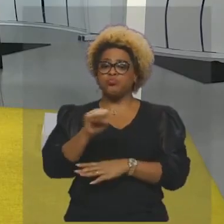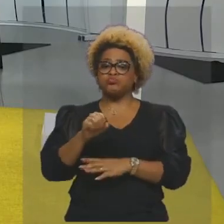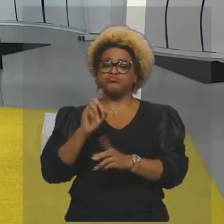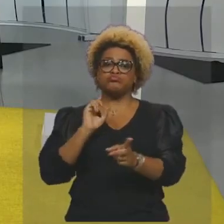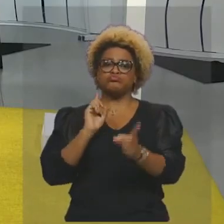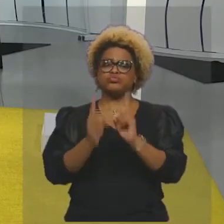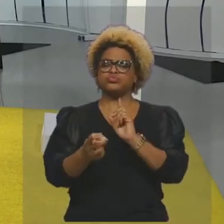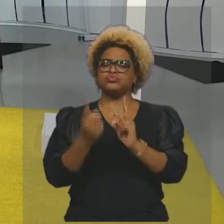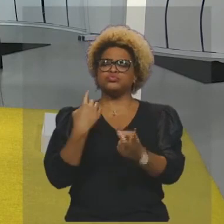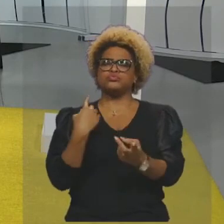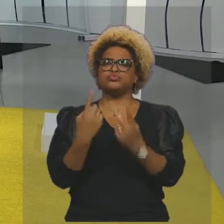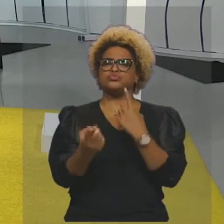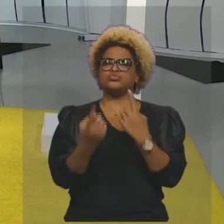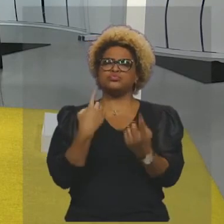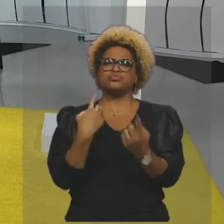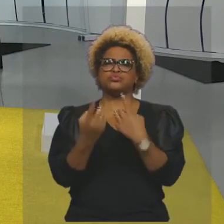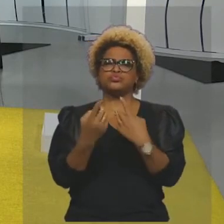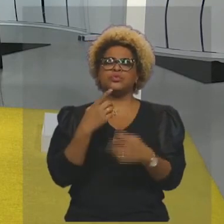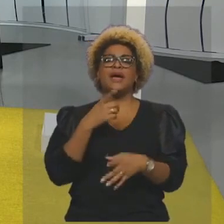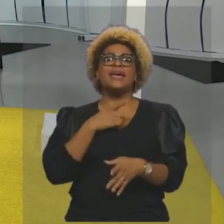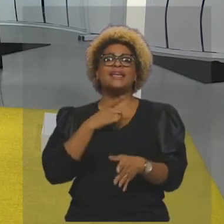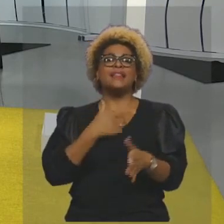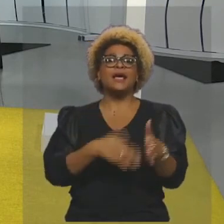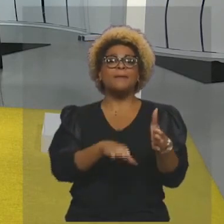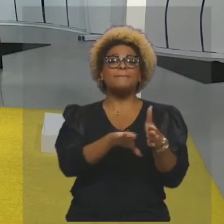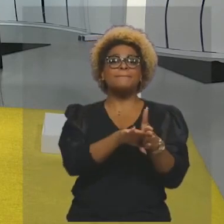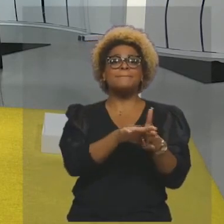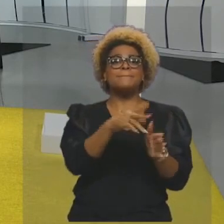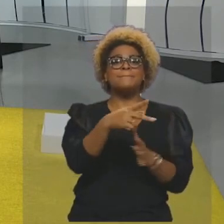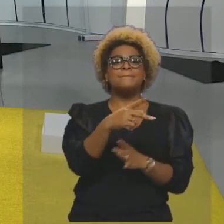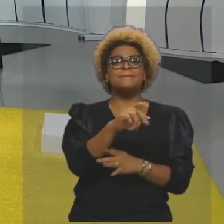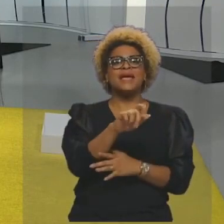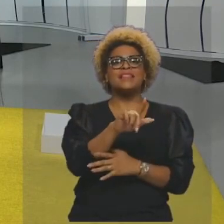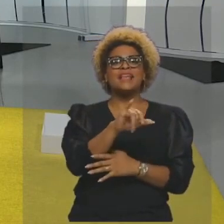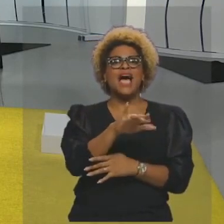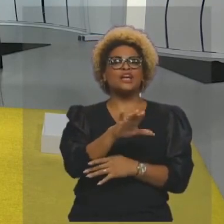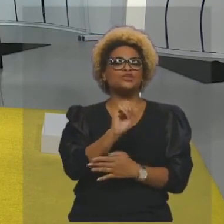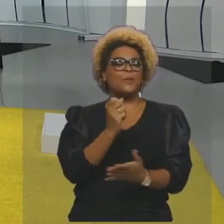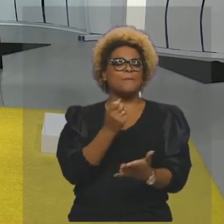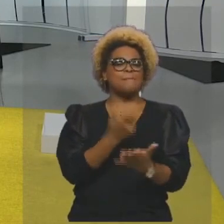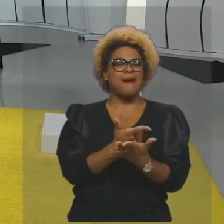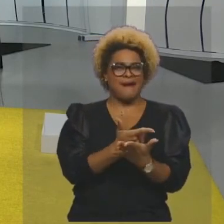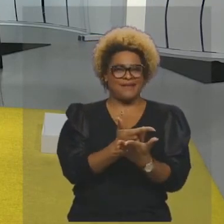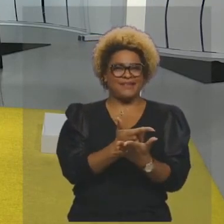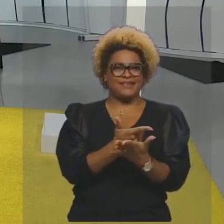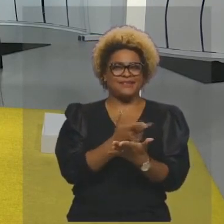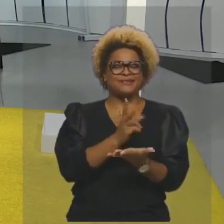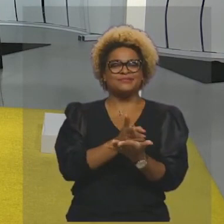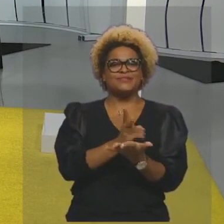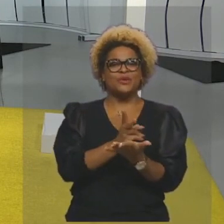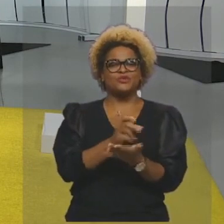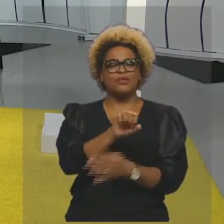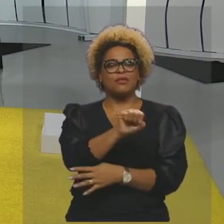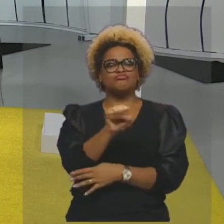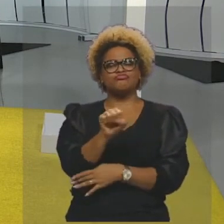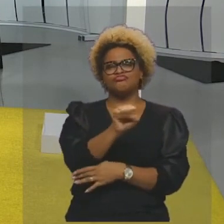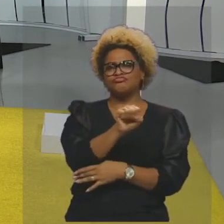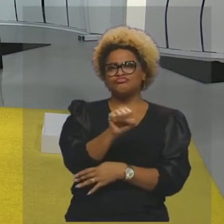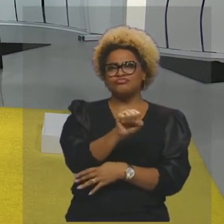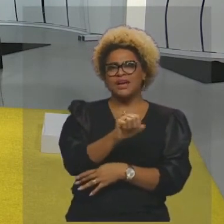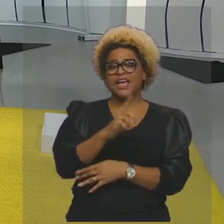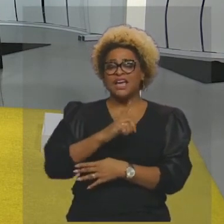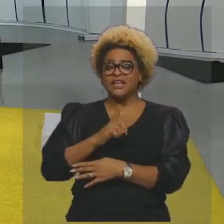as praças de pedágio, por onde você vai parar para poder pagar e continuar a sua viagem, e também tem algumas partes que você tem a